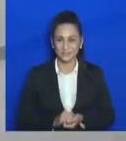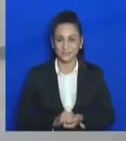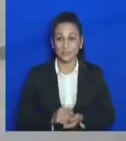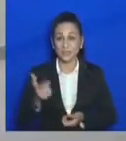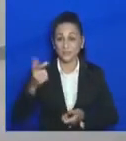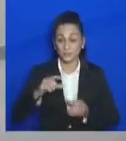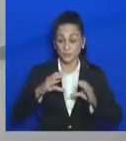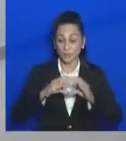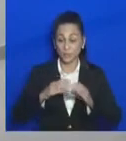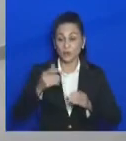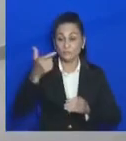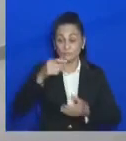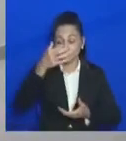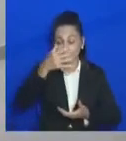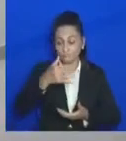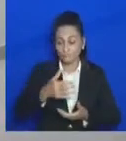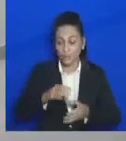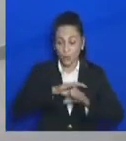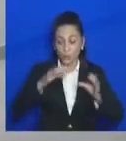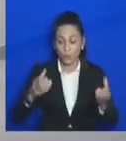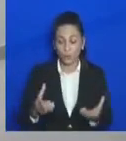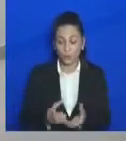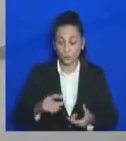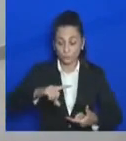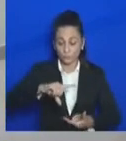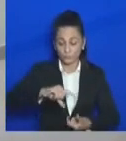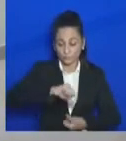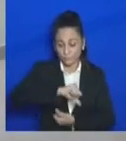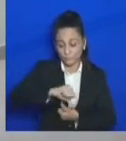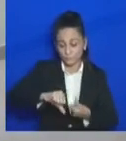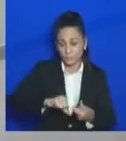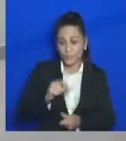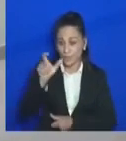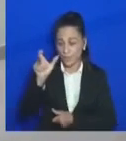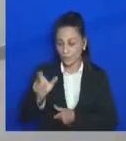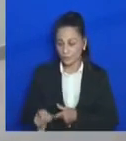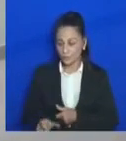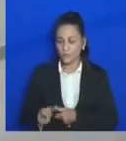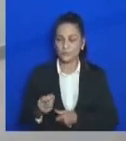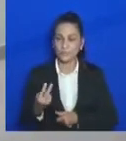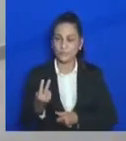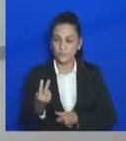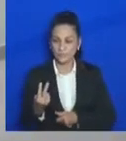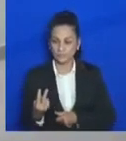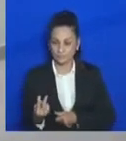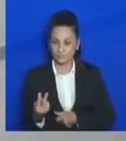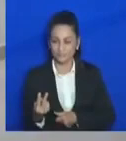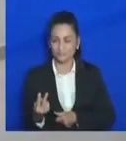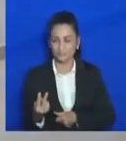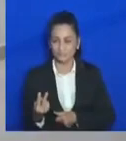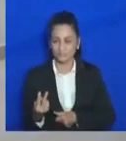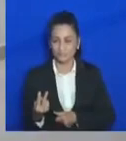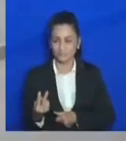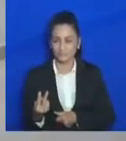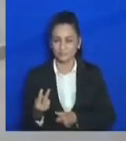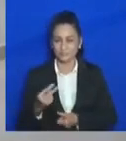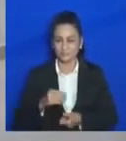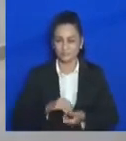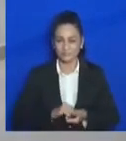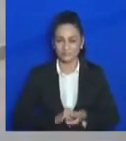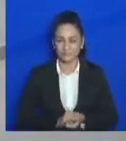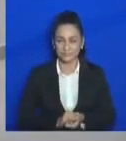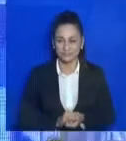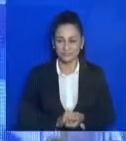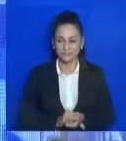A bola sendo recolocada no suporte, o globo sendo identificado. E agora sortearemos o número correspondente à coluna número